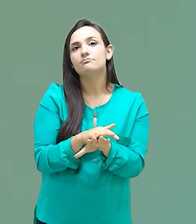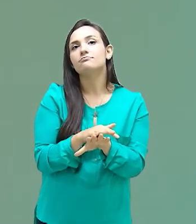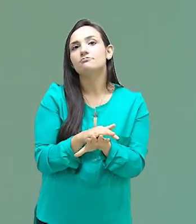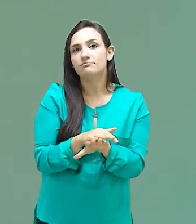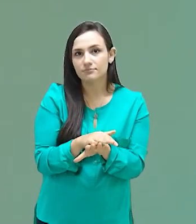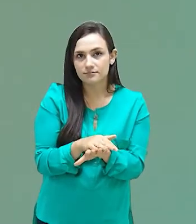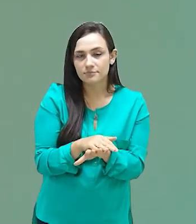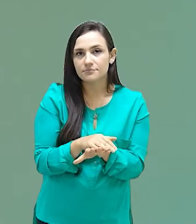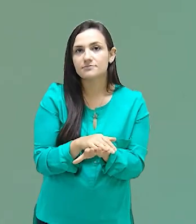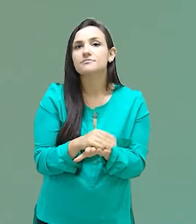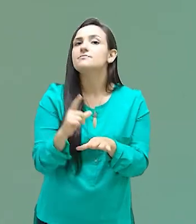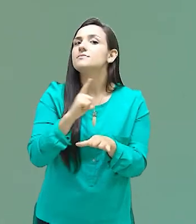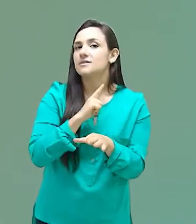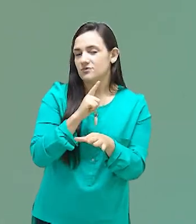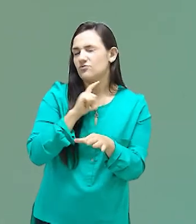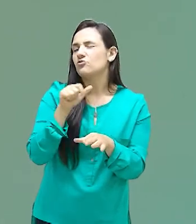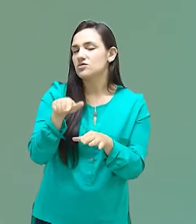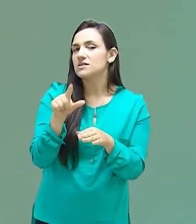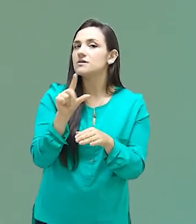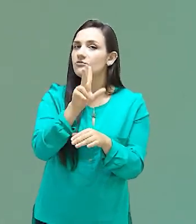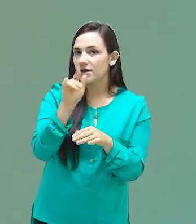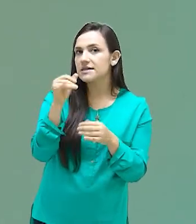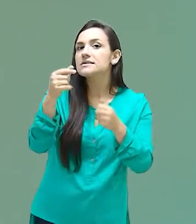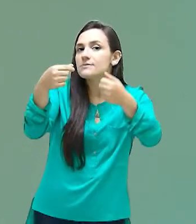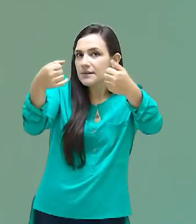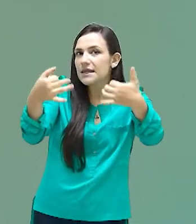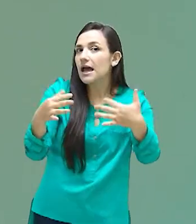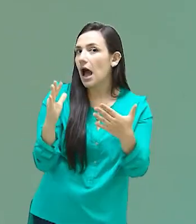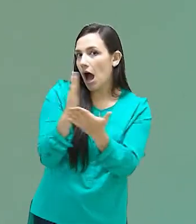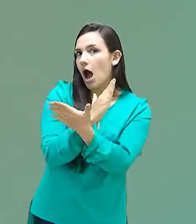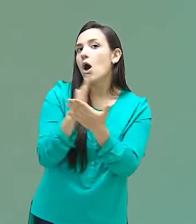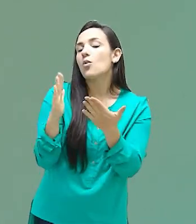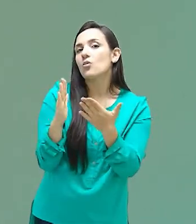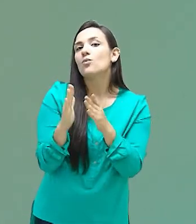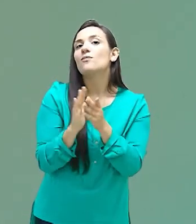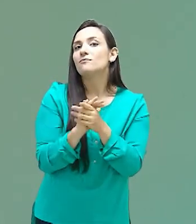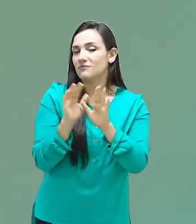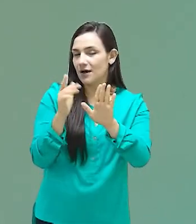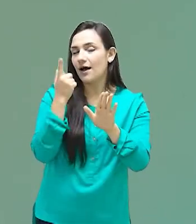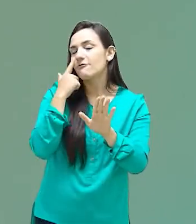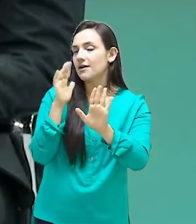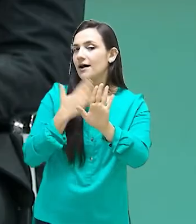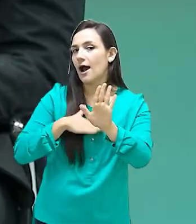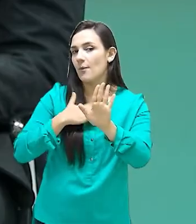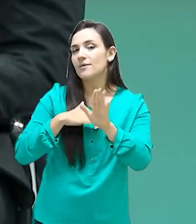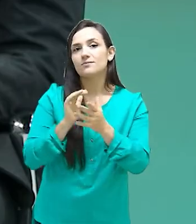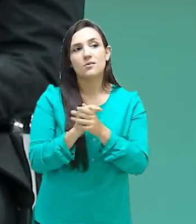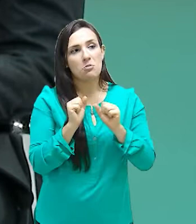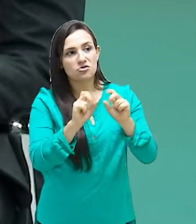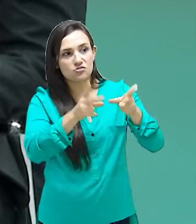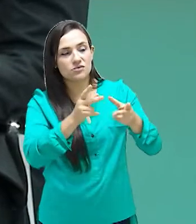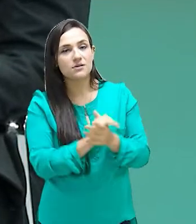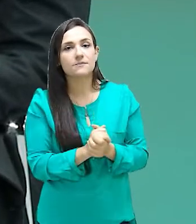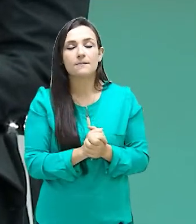falar ao longo do programa alguns dos mais principais, né, e os que estão por vir aí. Durante a entrevista você vai ficar sabendo isso.